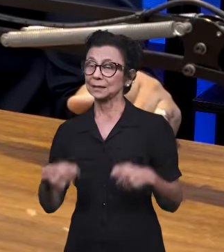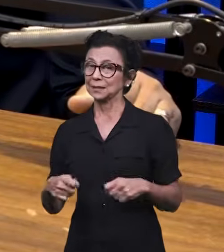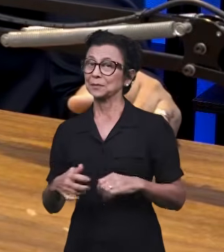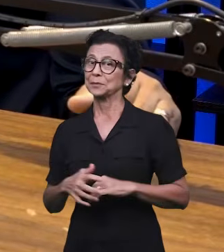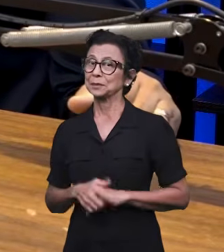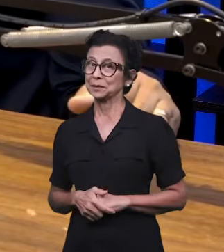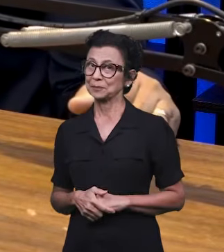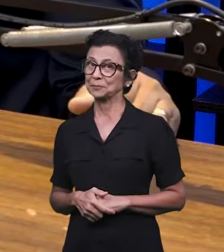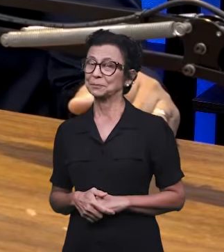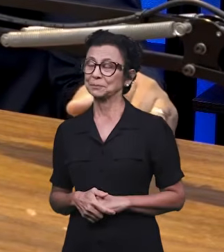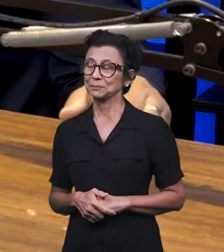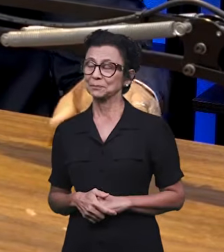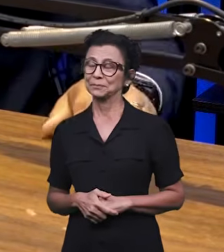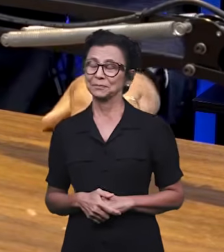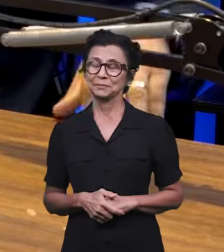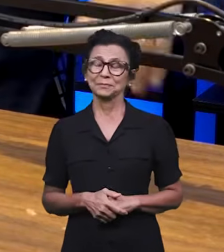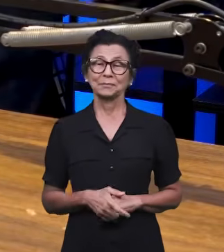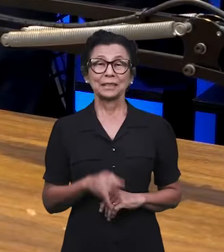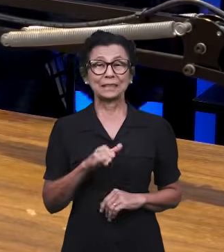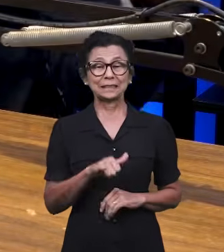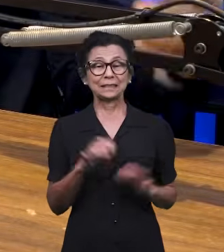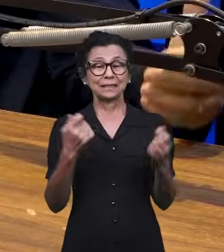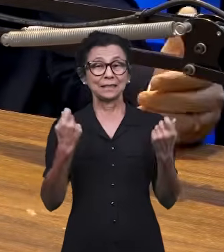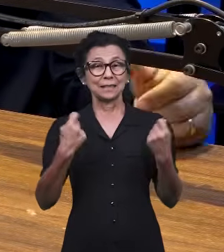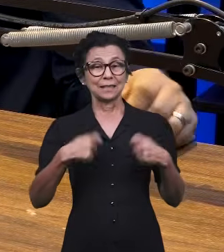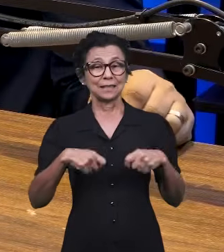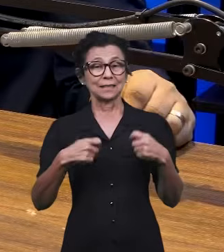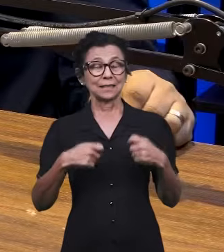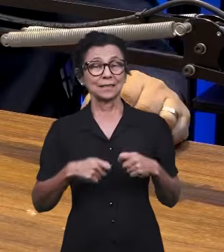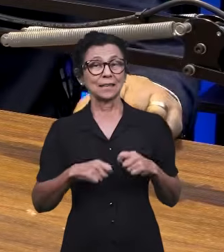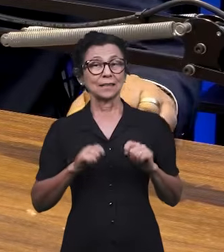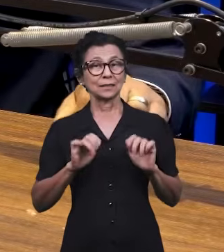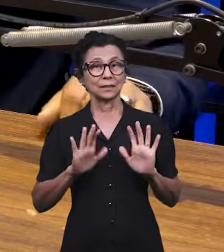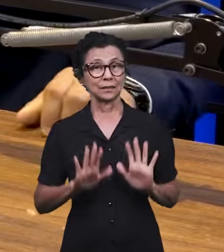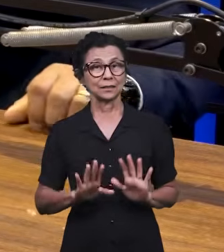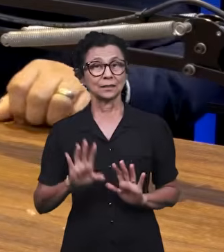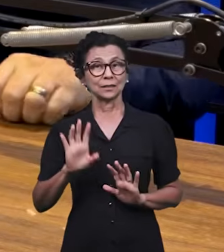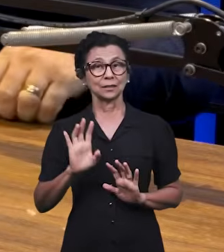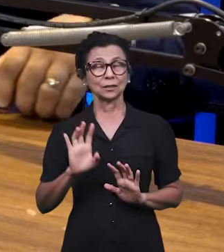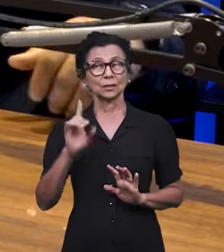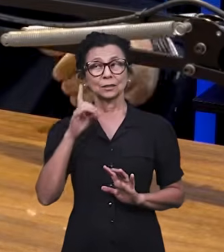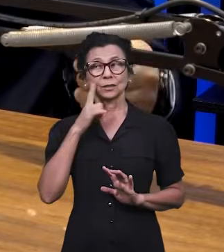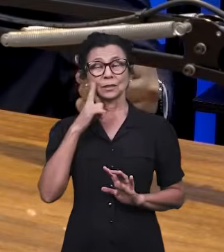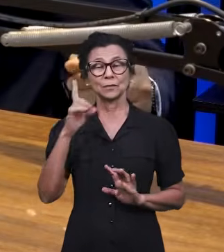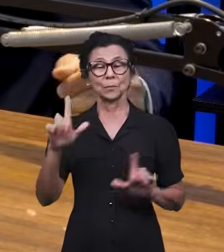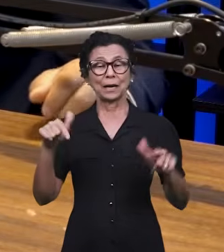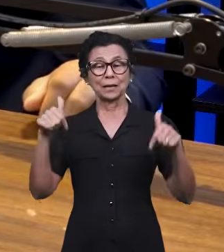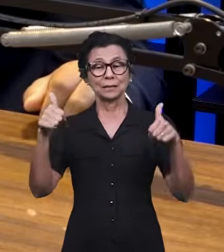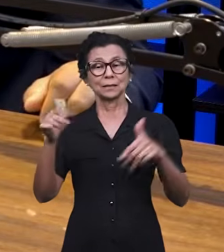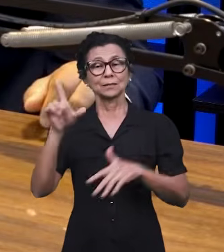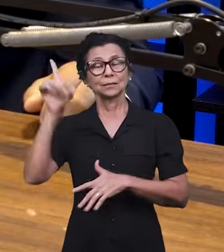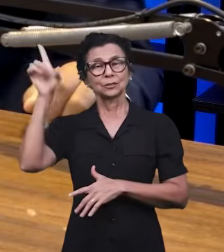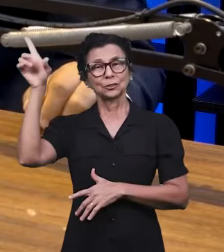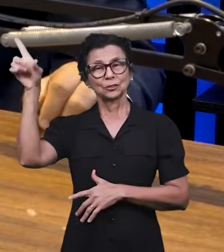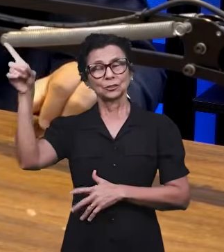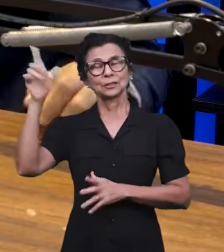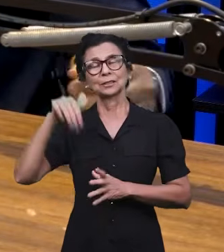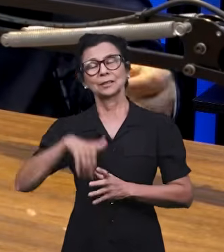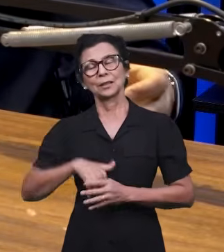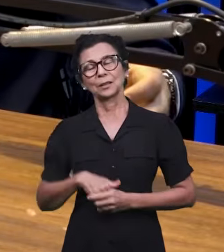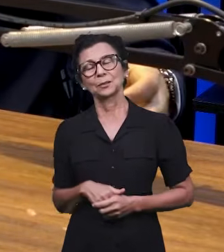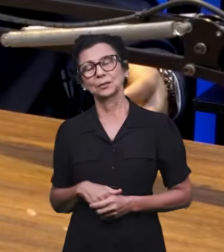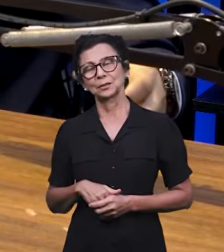para o homem. Então, quando a gente vê a ação de Deus, né, nessa questão da arquitetura, nós vamos ver